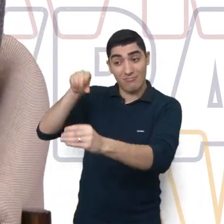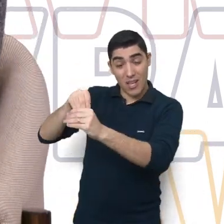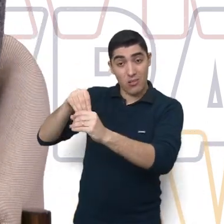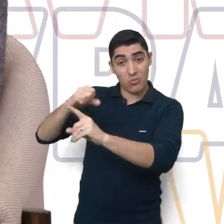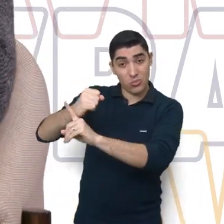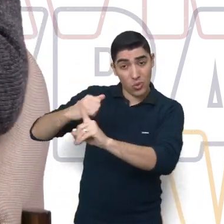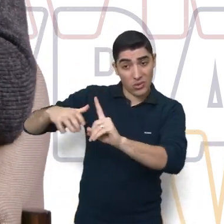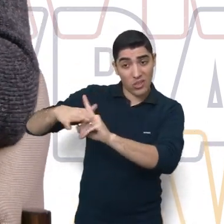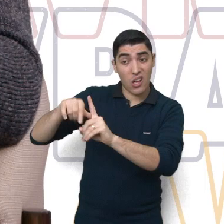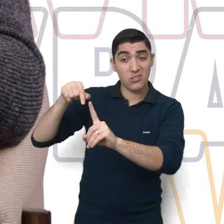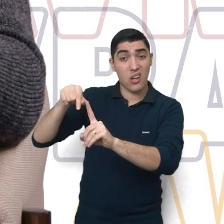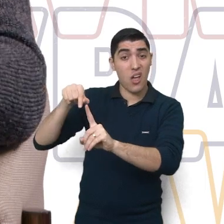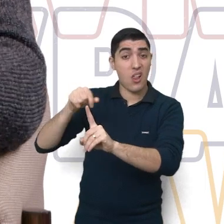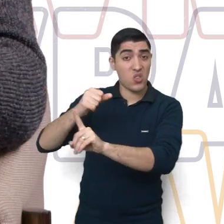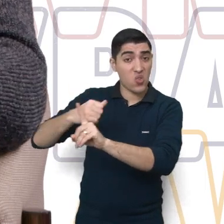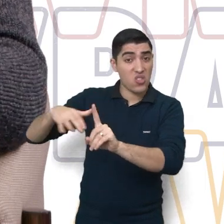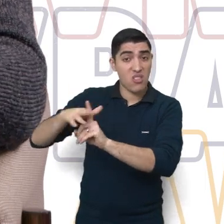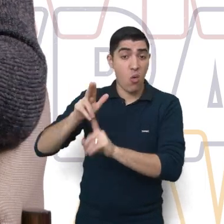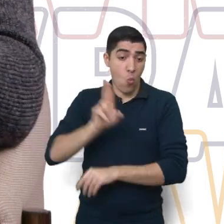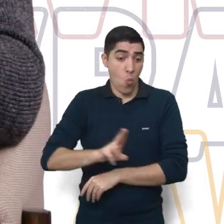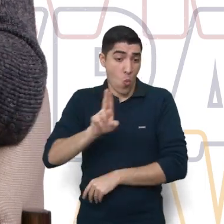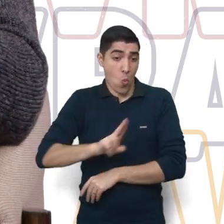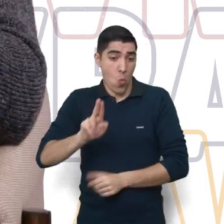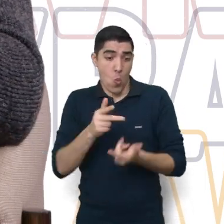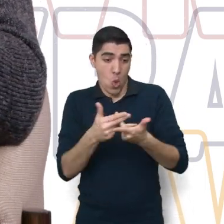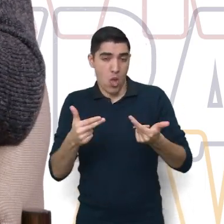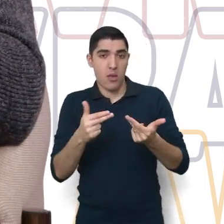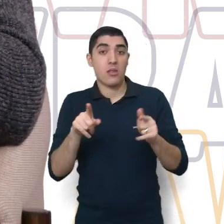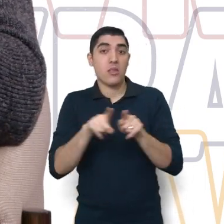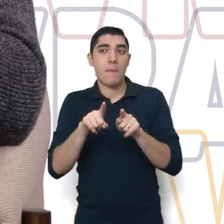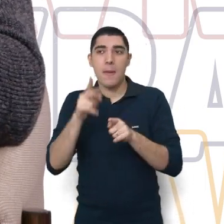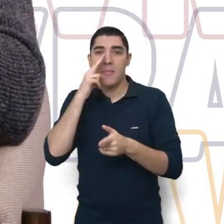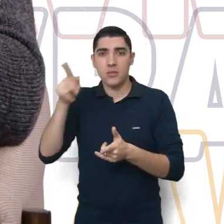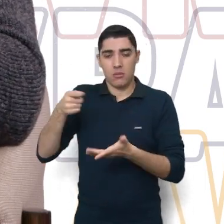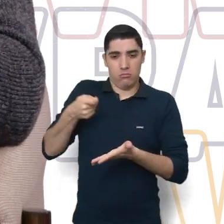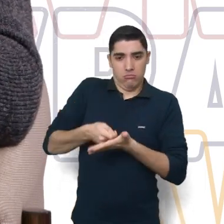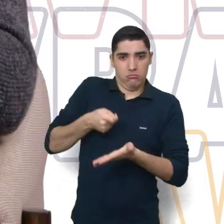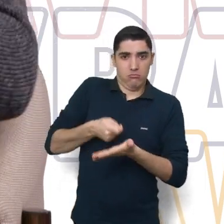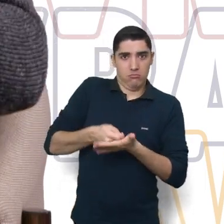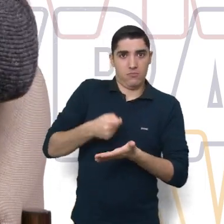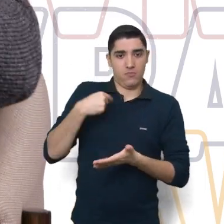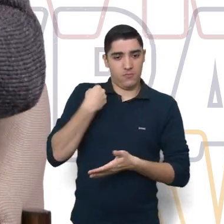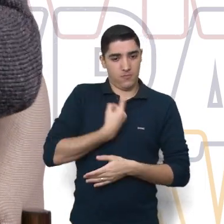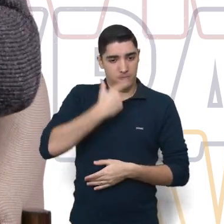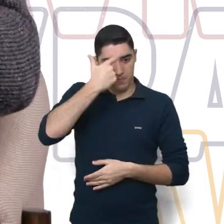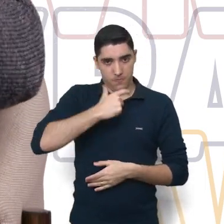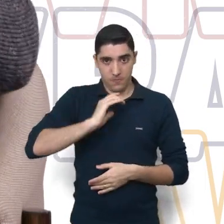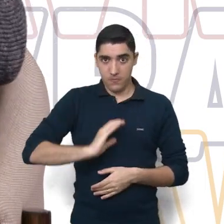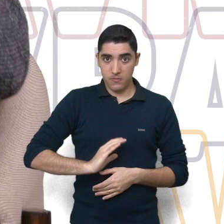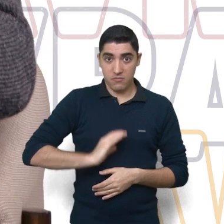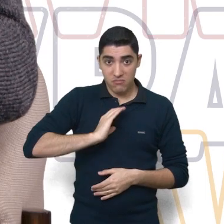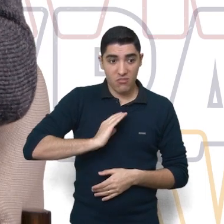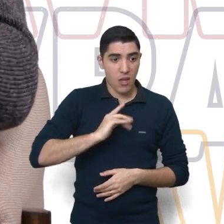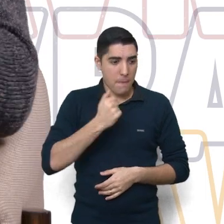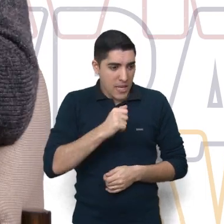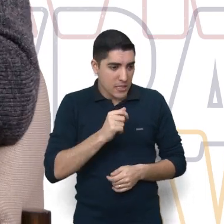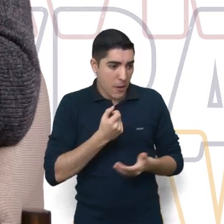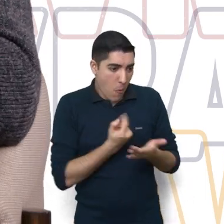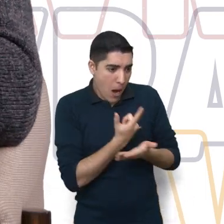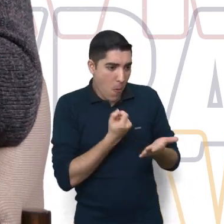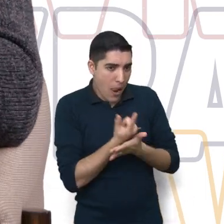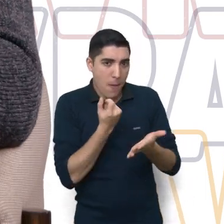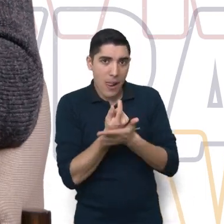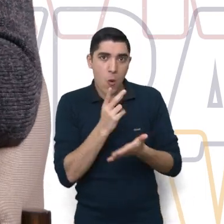que pressiona a nós cidadão a consumir cada vez mais